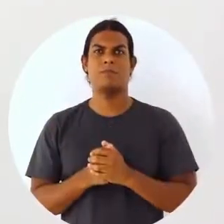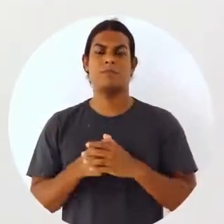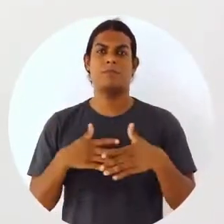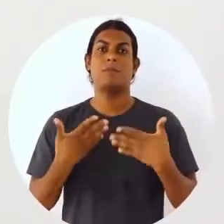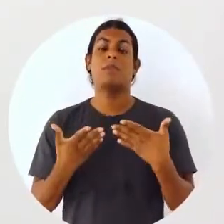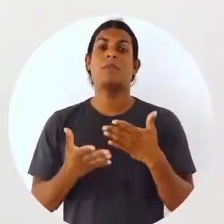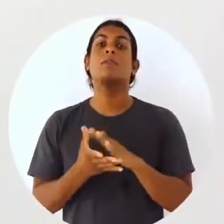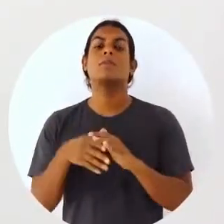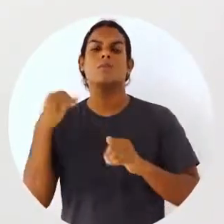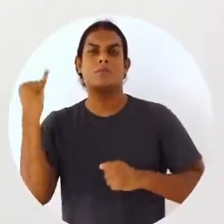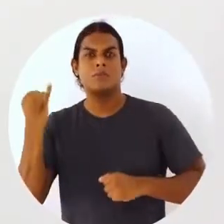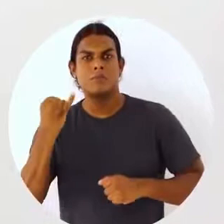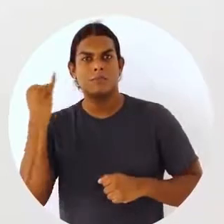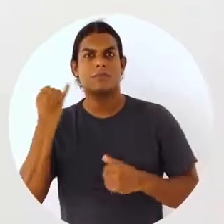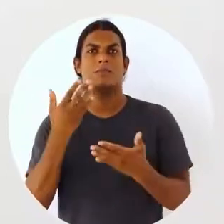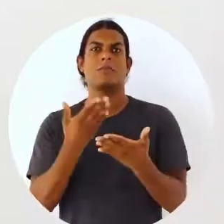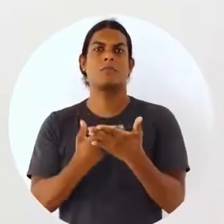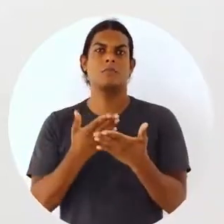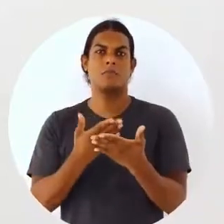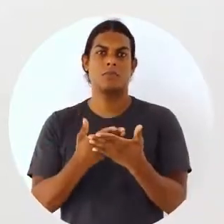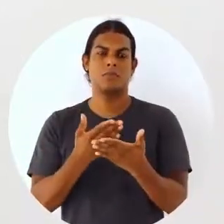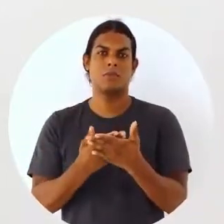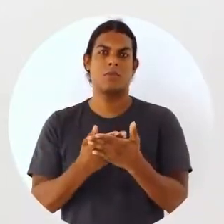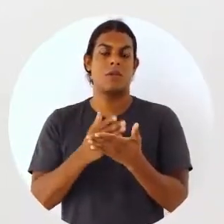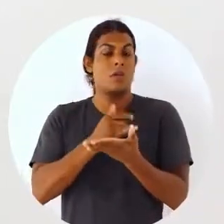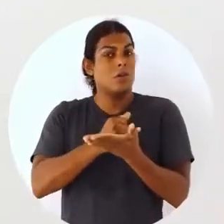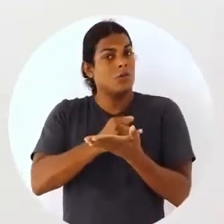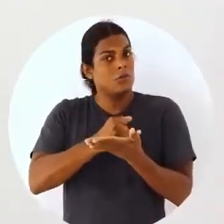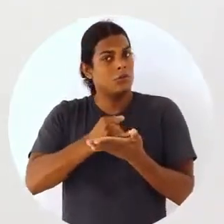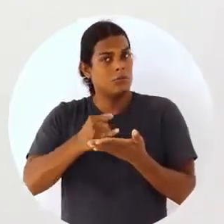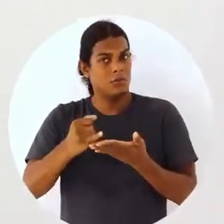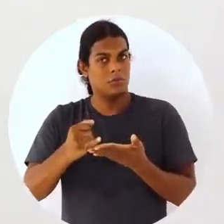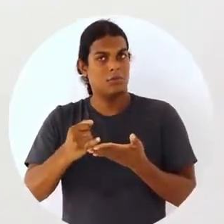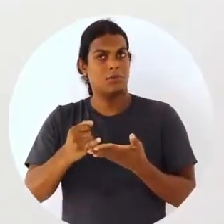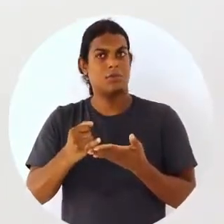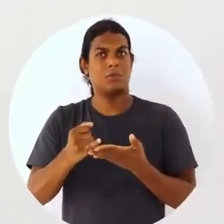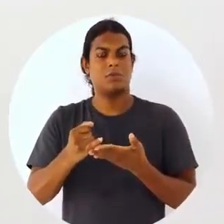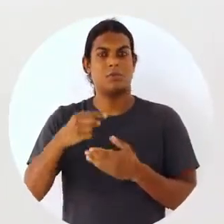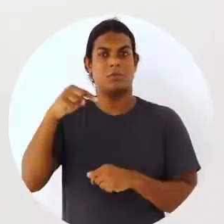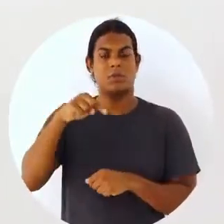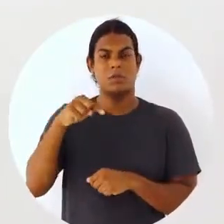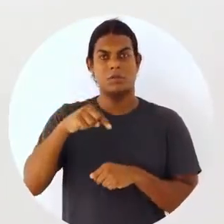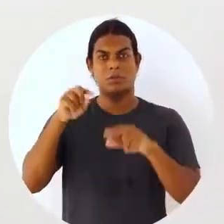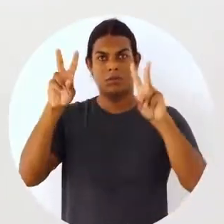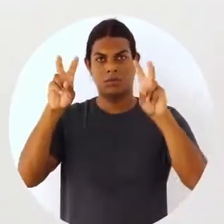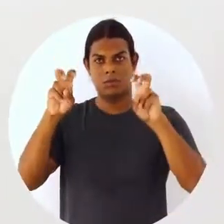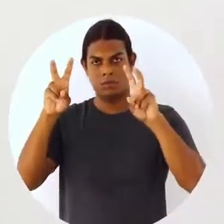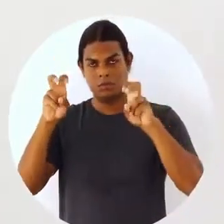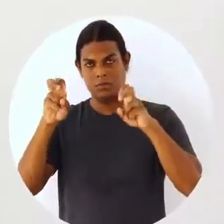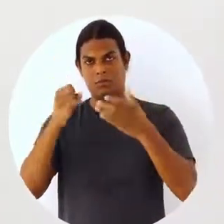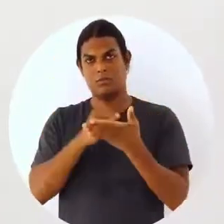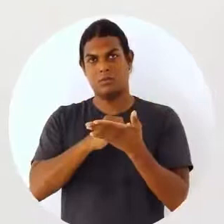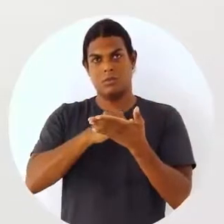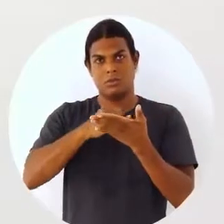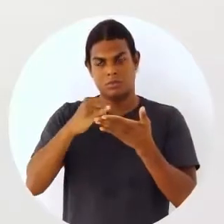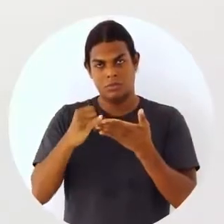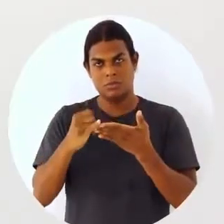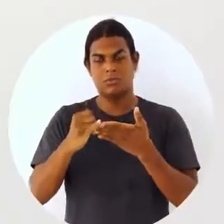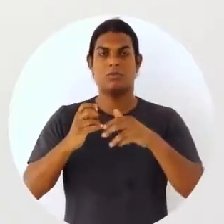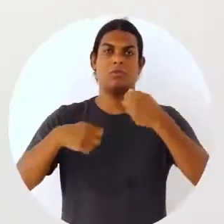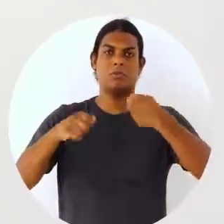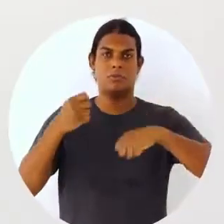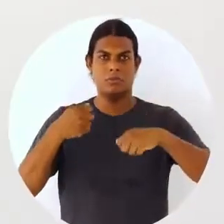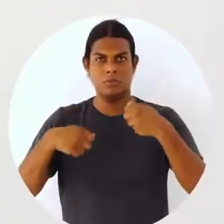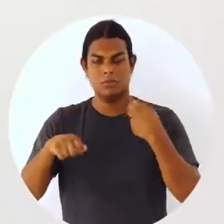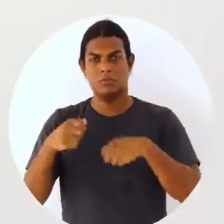Então faz-se necessário que estudamos desde o início esses preceitos da introdução à